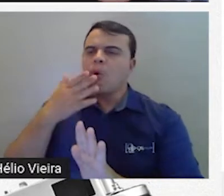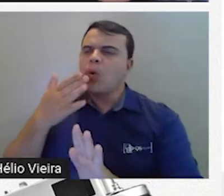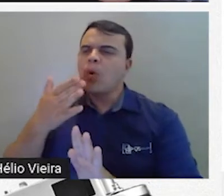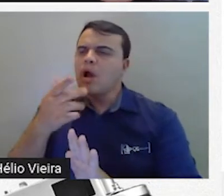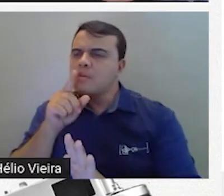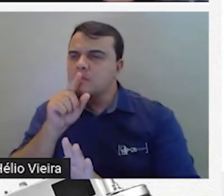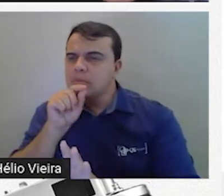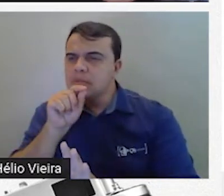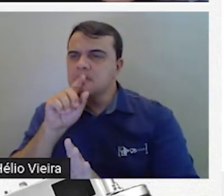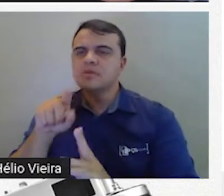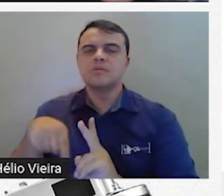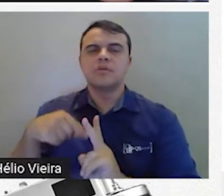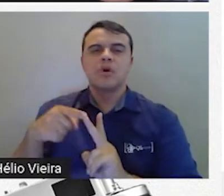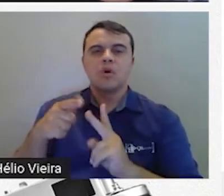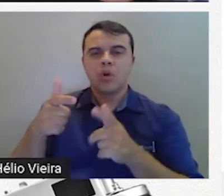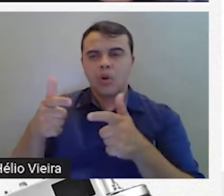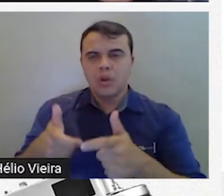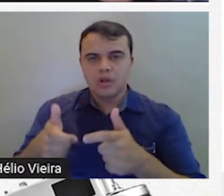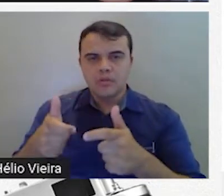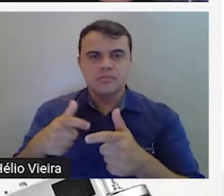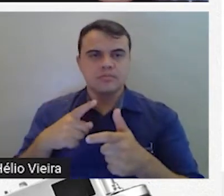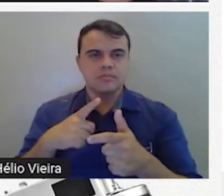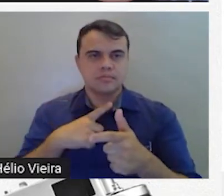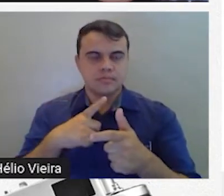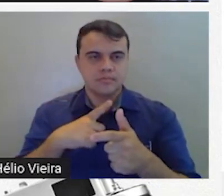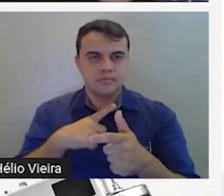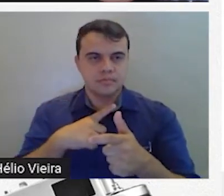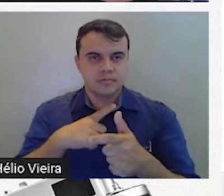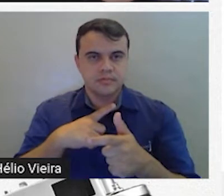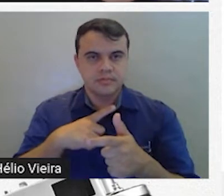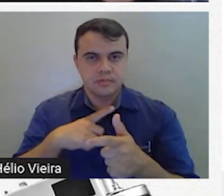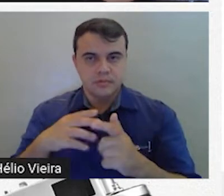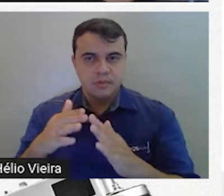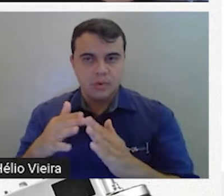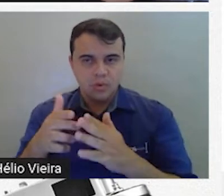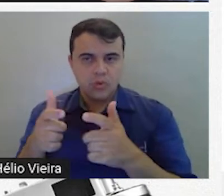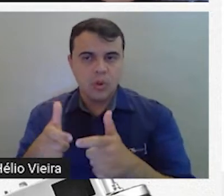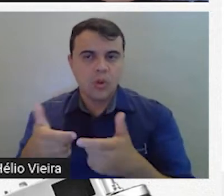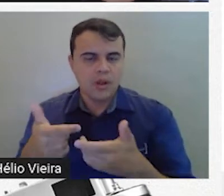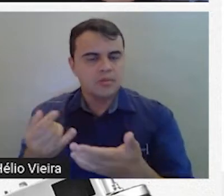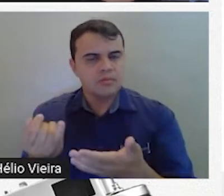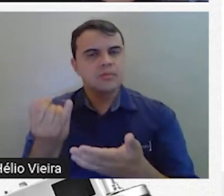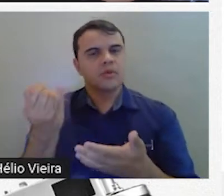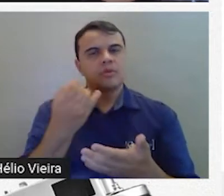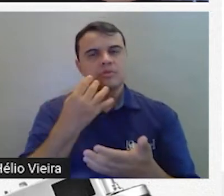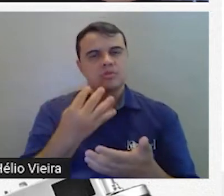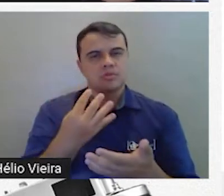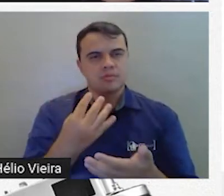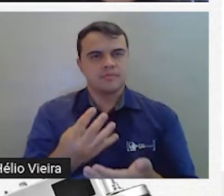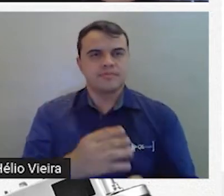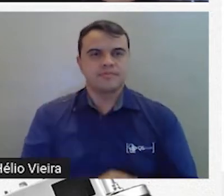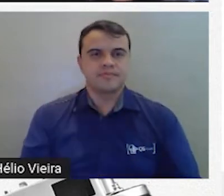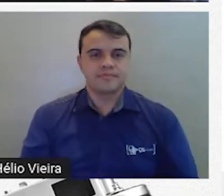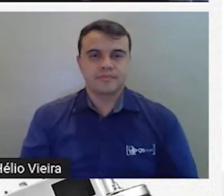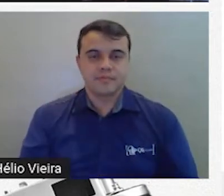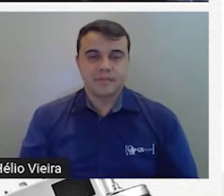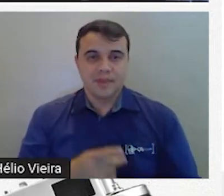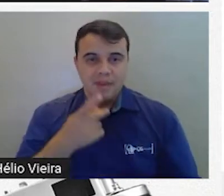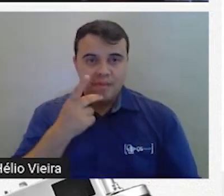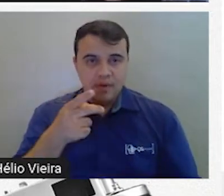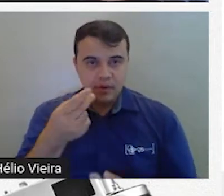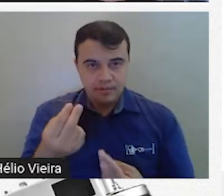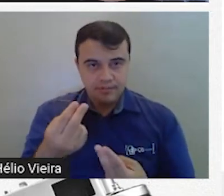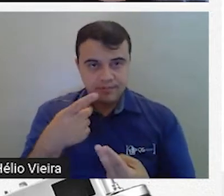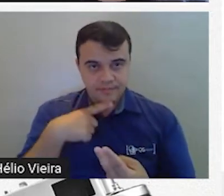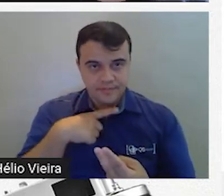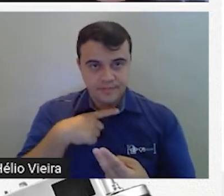né? Mostrar o local da onde eles habitam. Então, é muito importante a cor. Já quando eu trago essa mesma